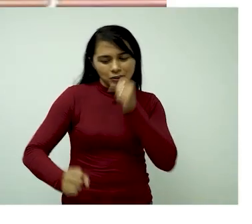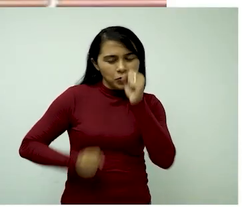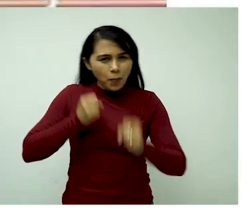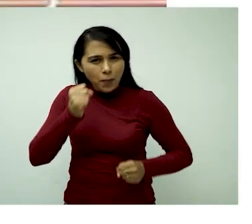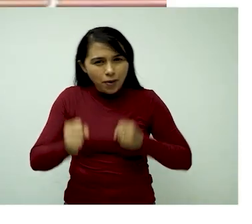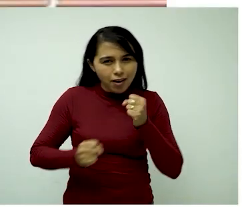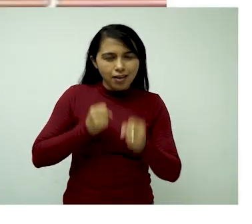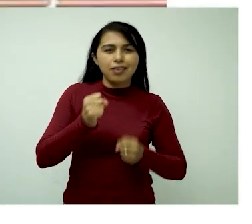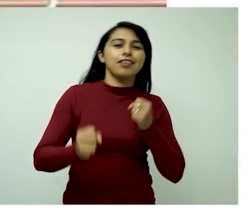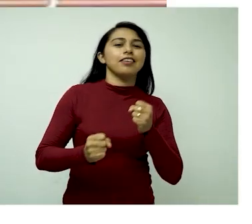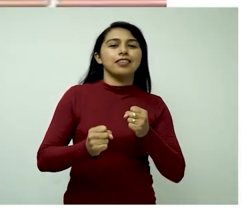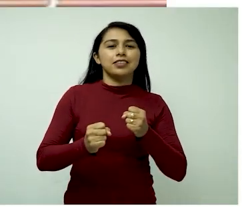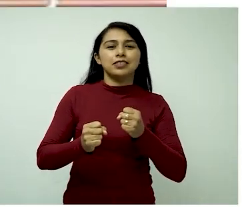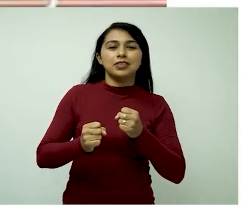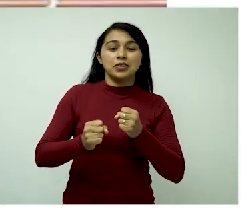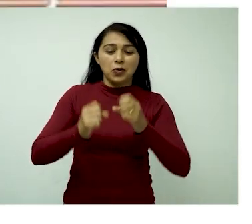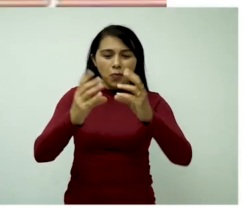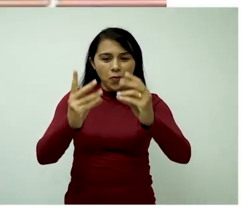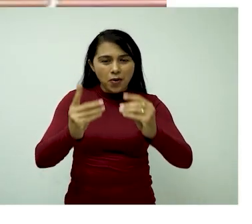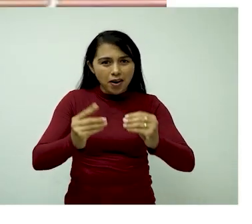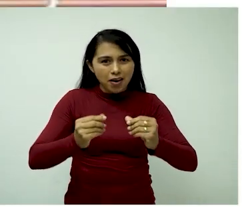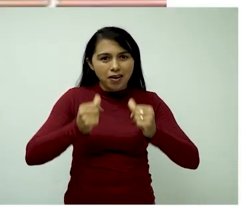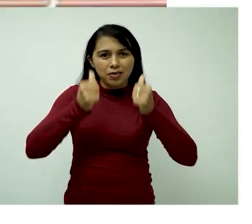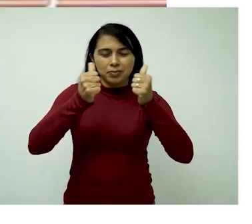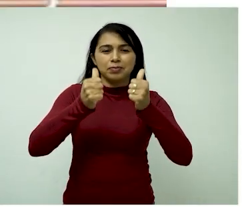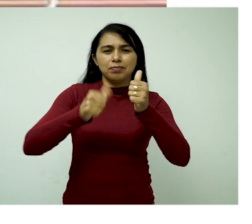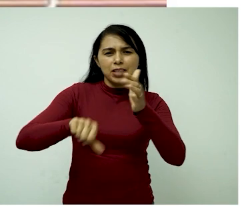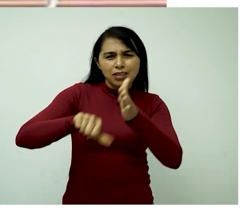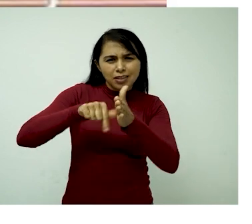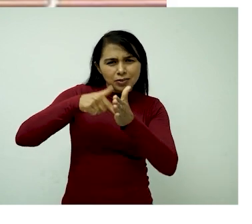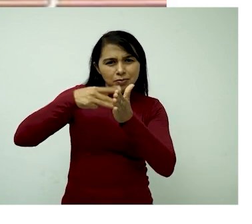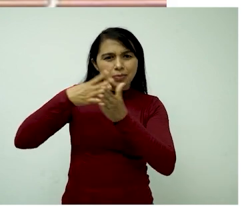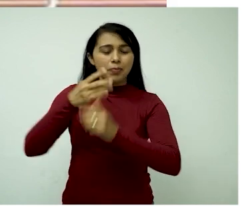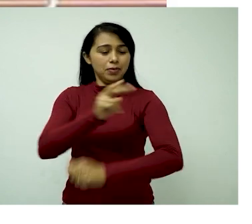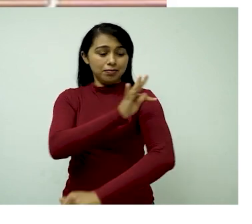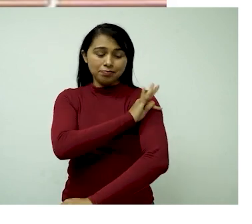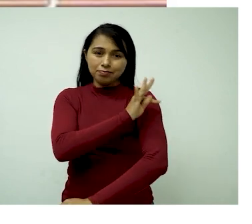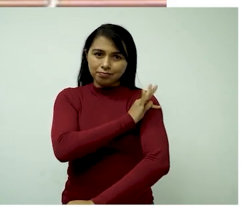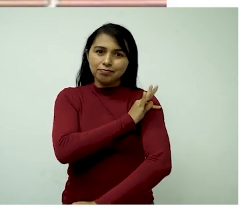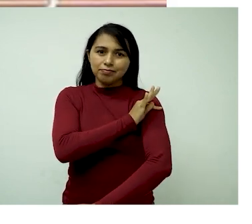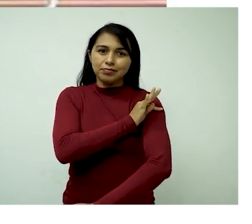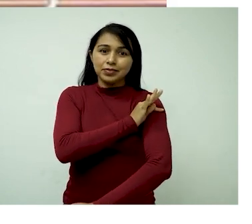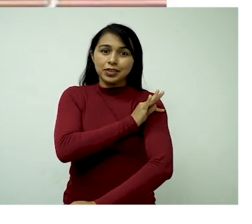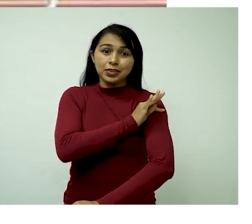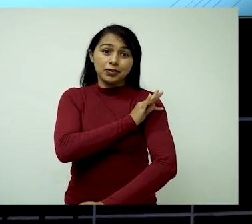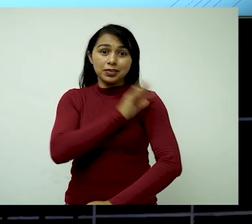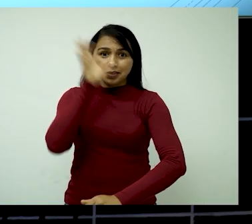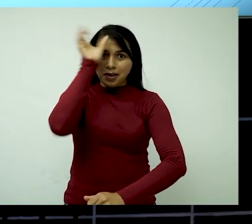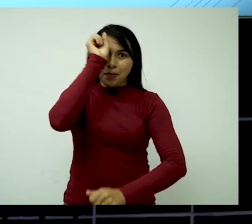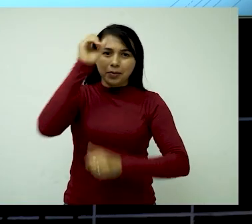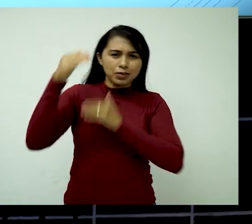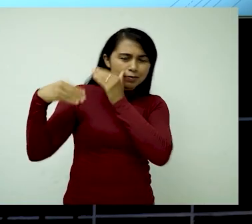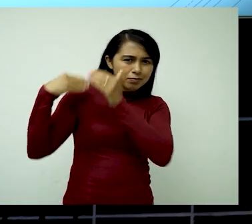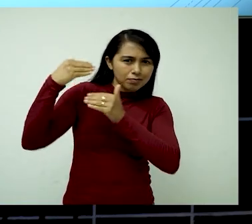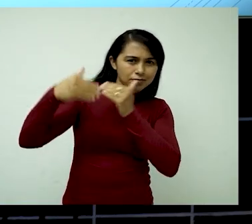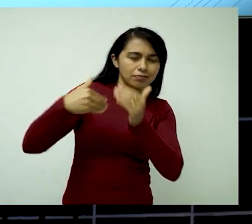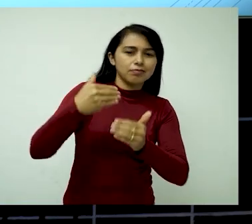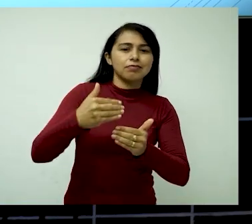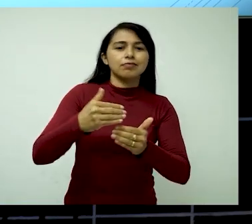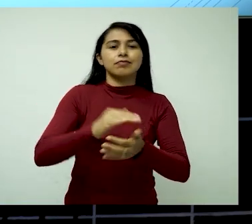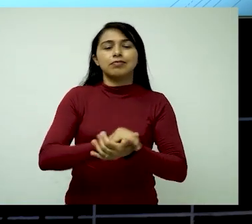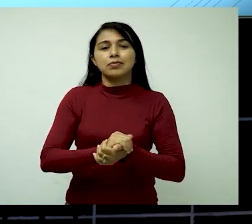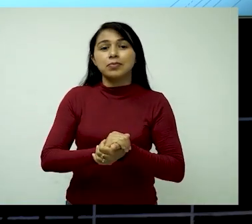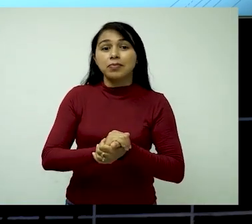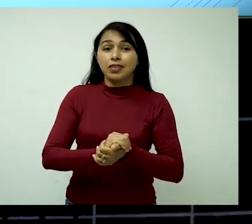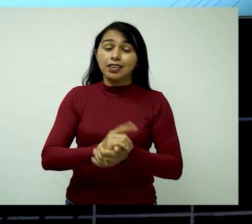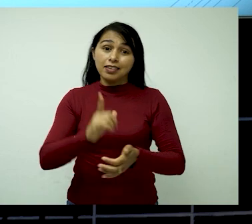de corridas, tá? Um aprimoramento daquelas primeiras técnicas que nós recebemos ali dos